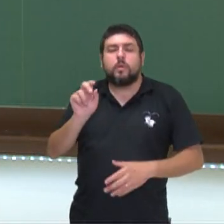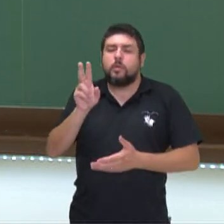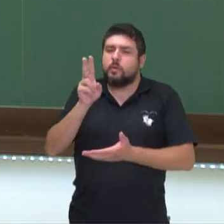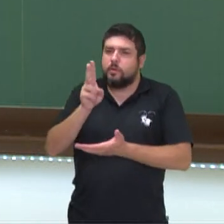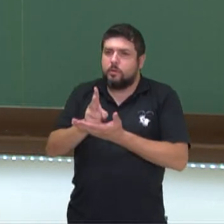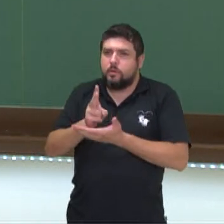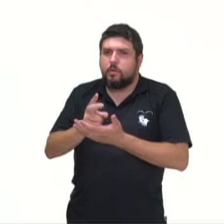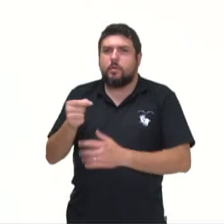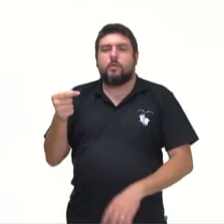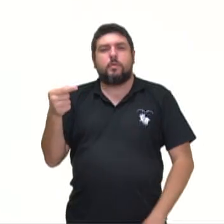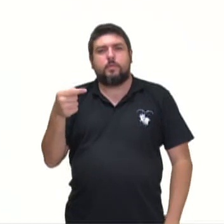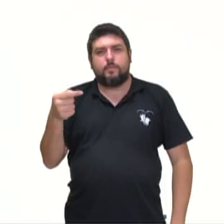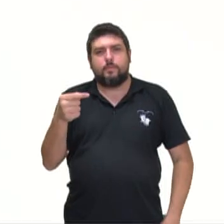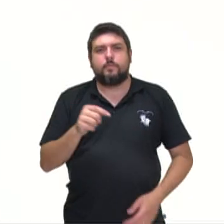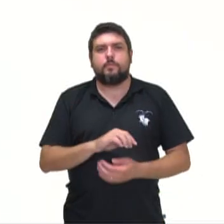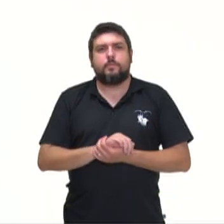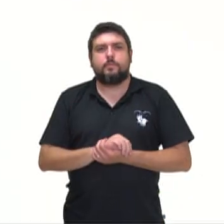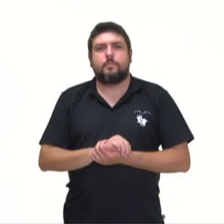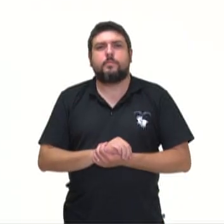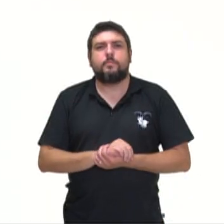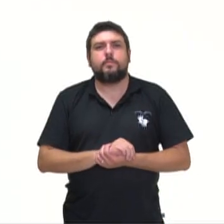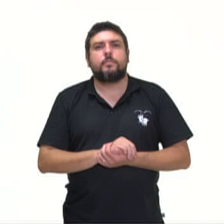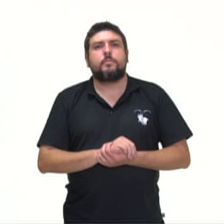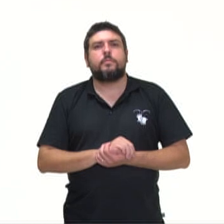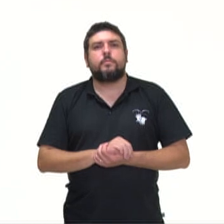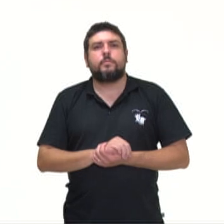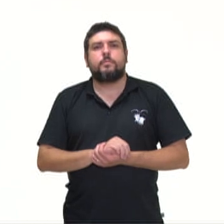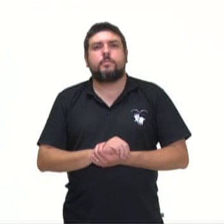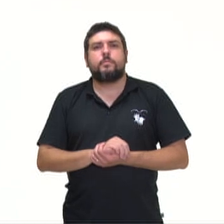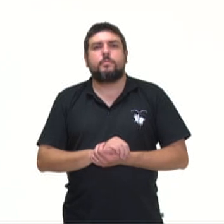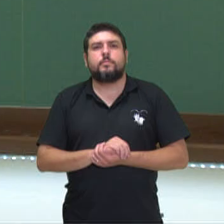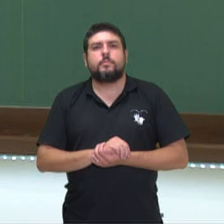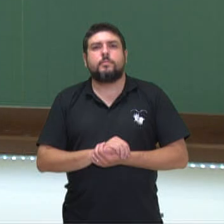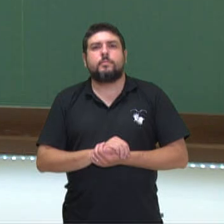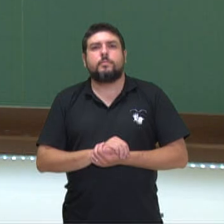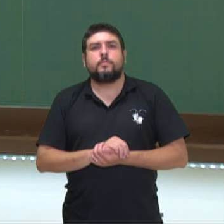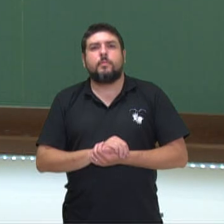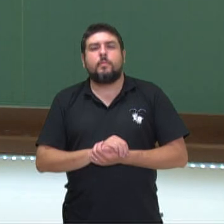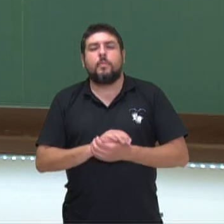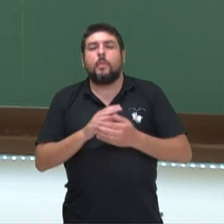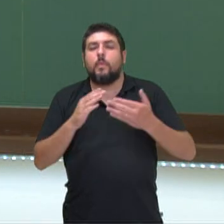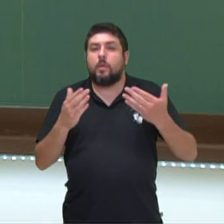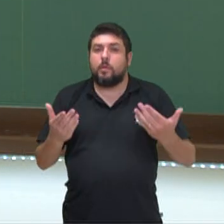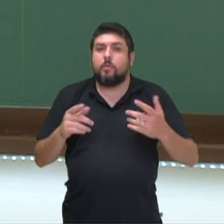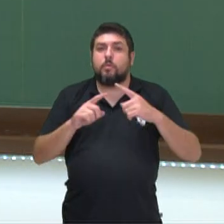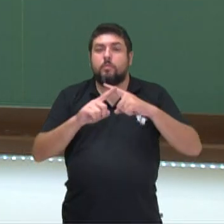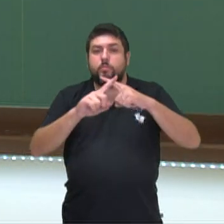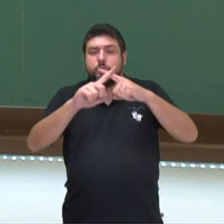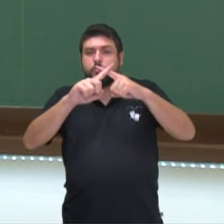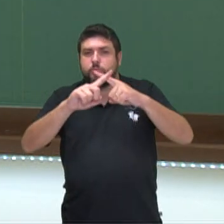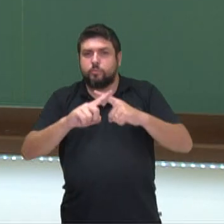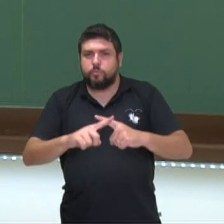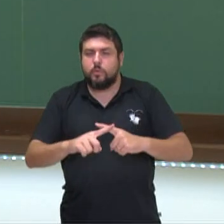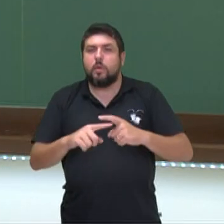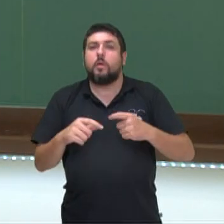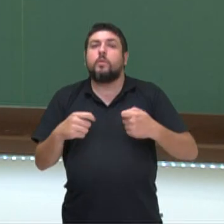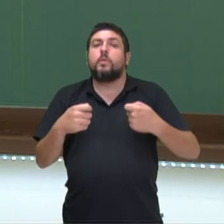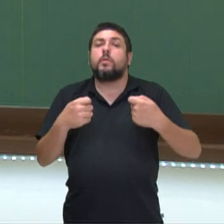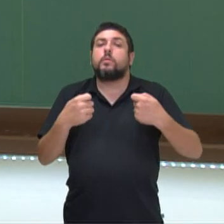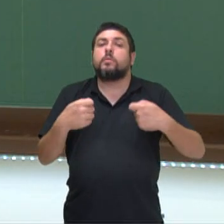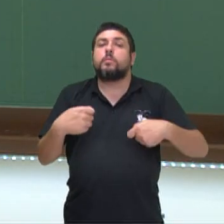sempre negativo, ok? Então, para fazermos a multiplicação, é necessário